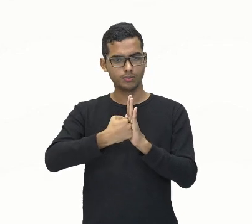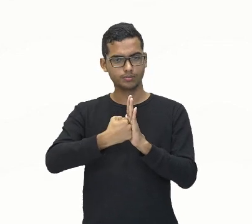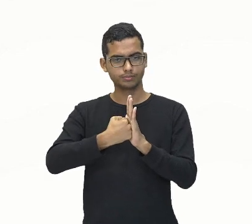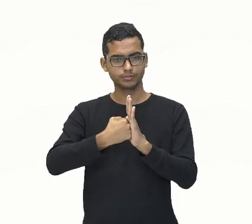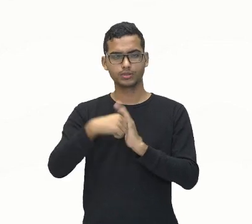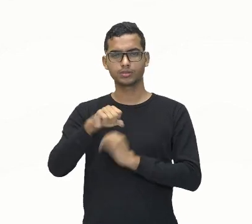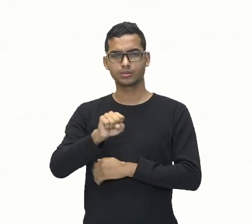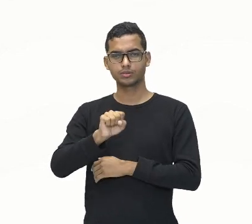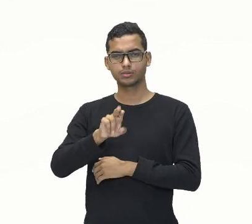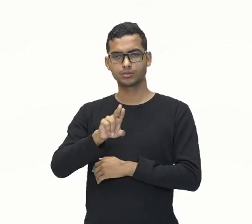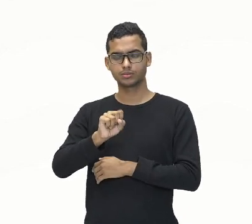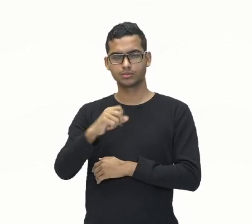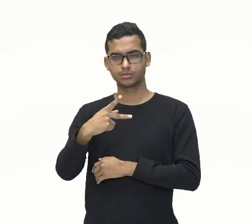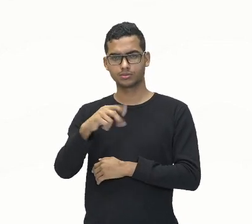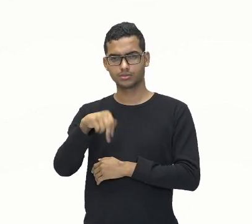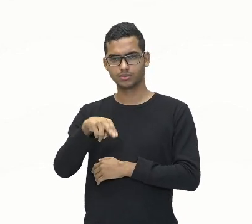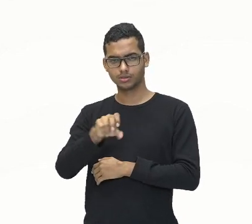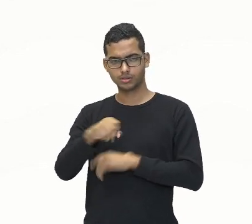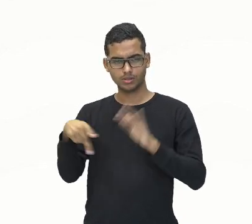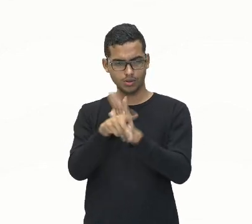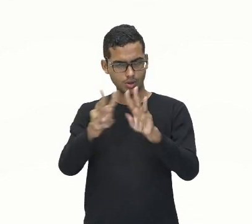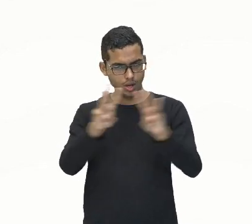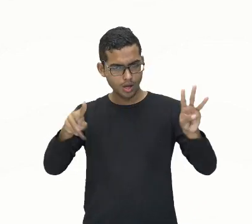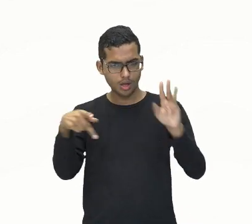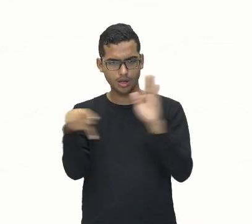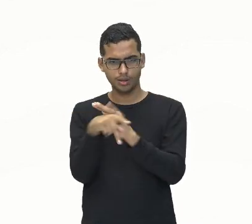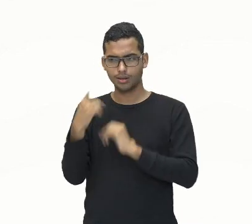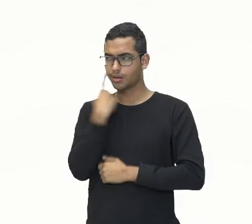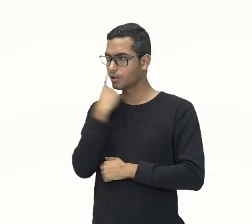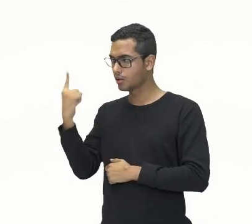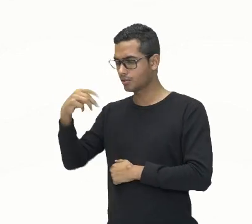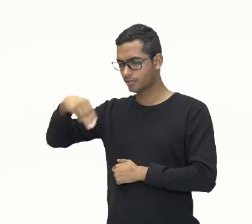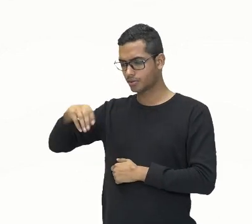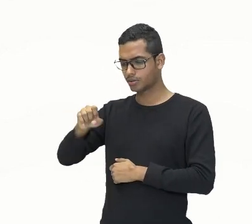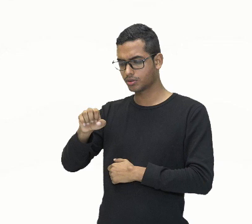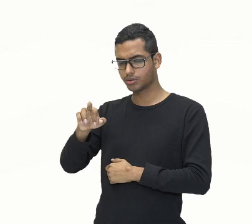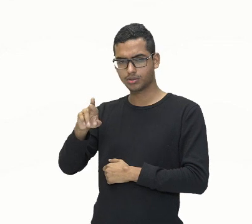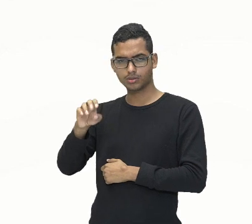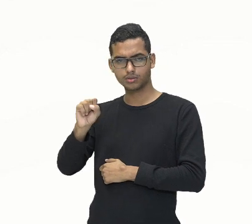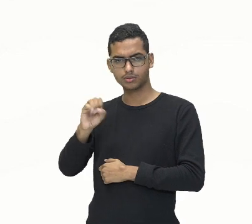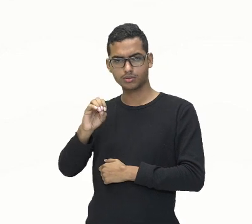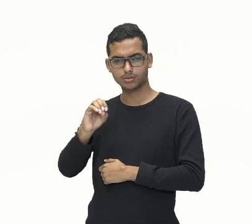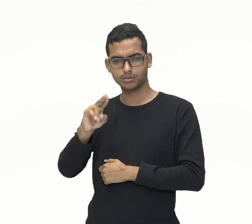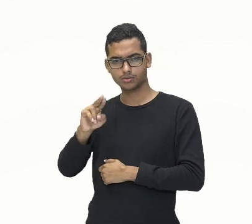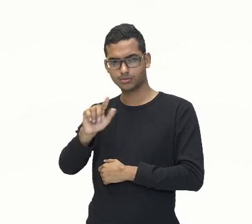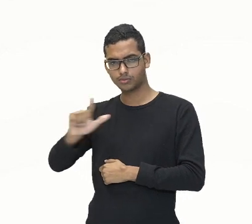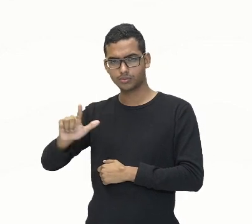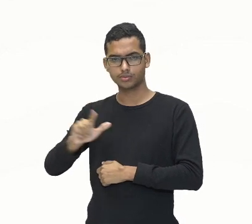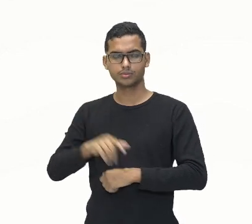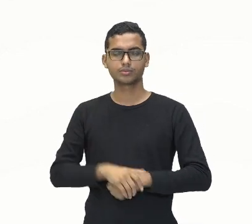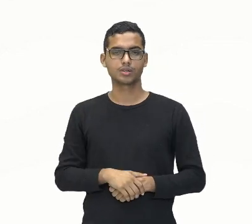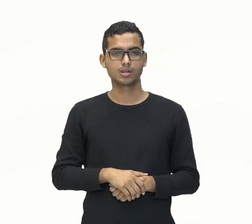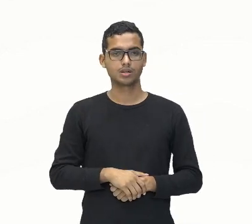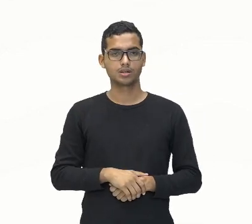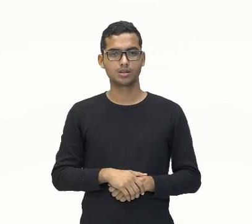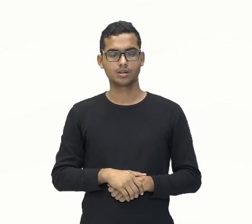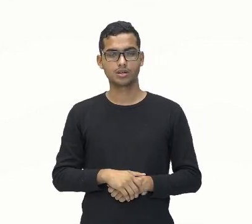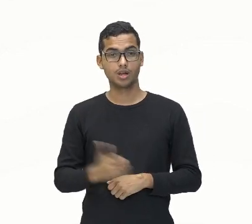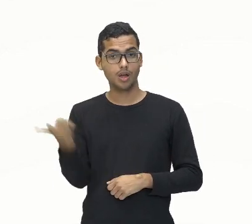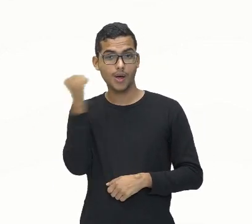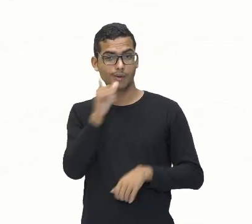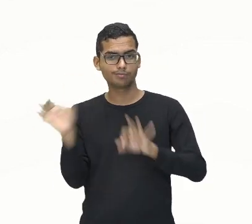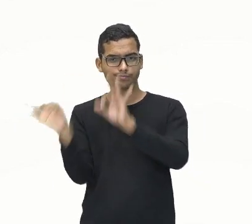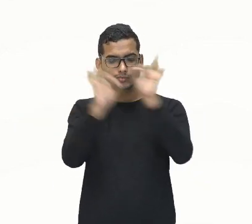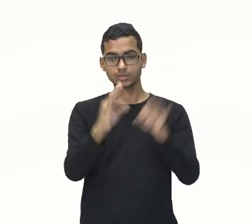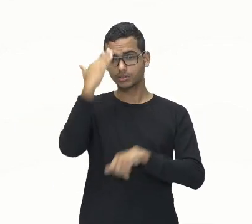você acessar lá o site do Mercosul, né, que é Mercosur, você vai ver por que